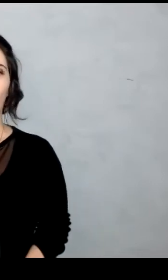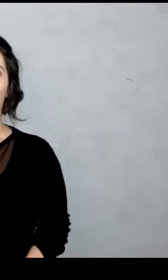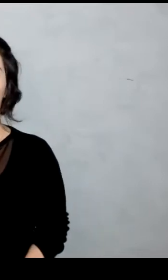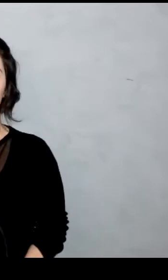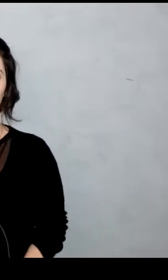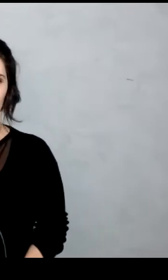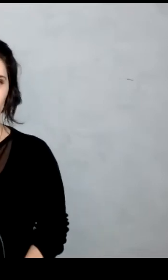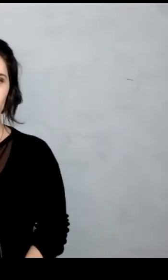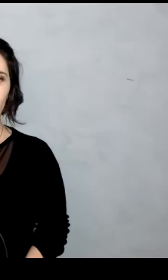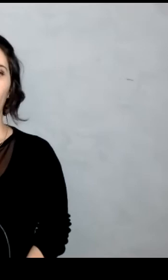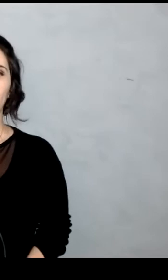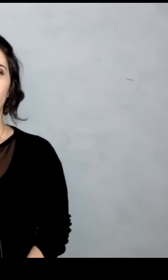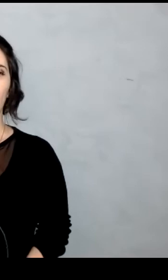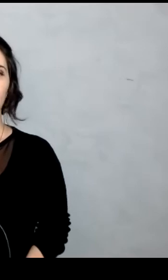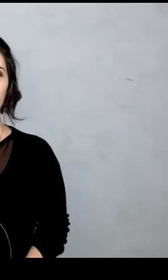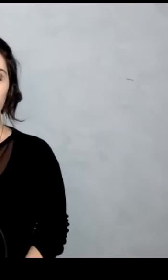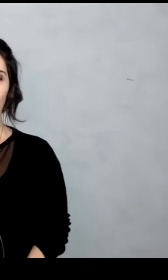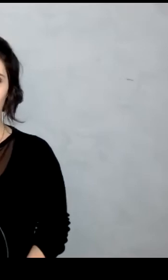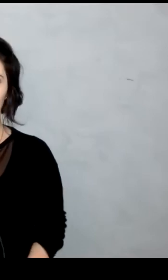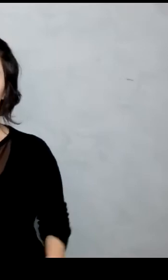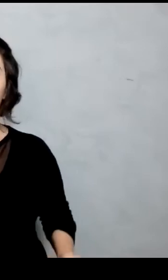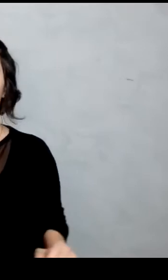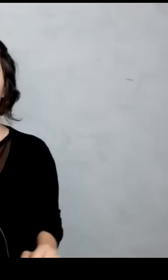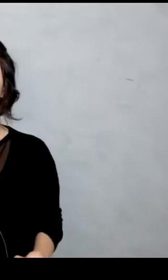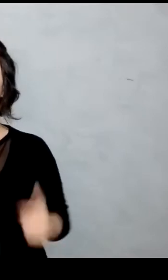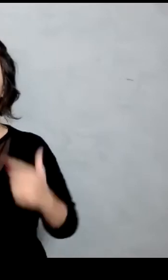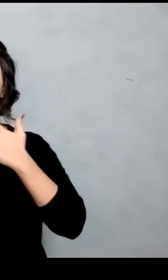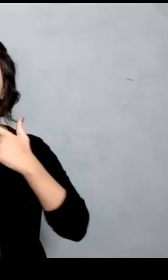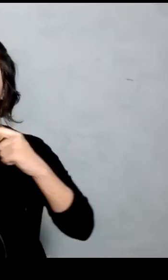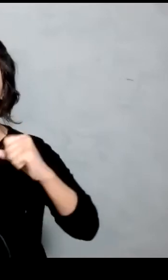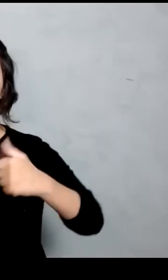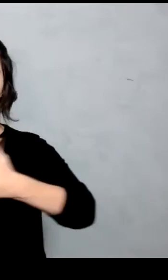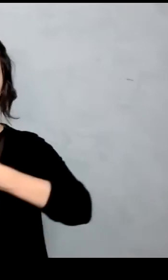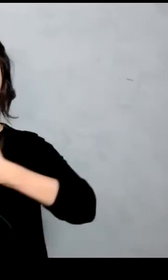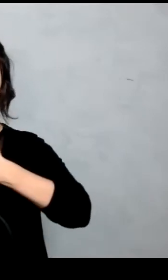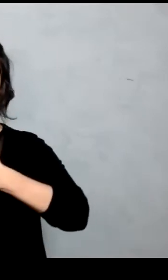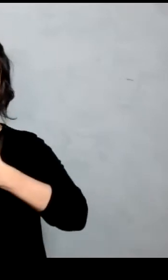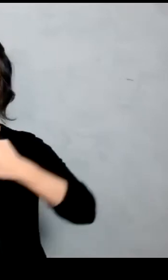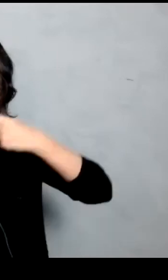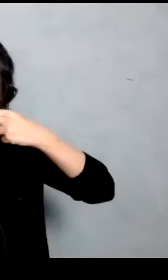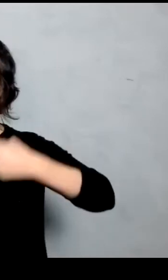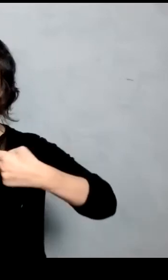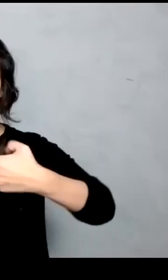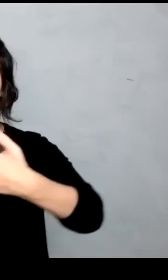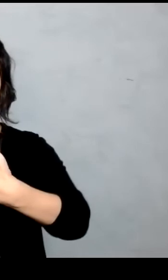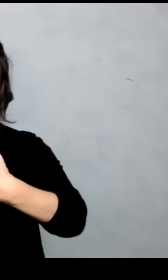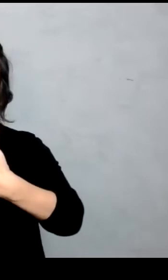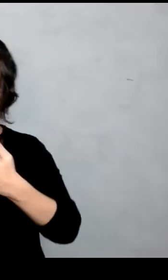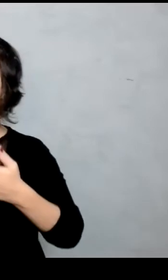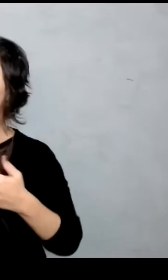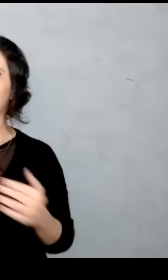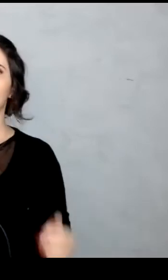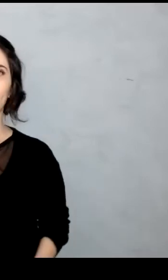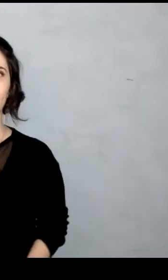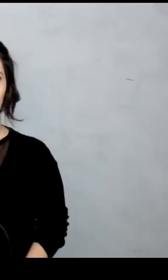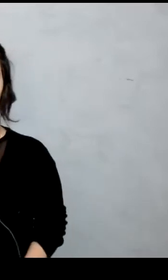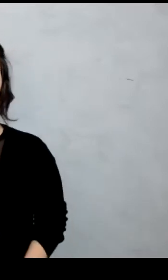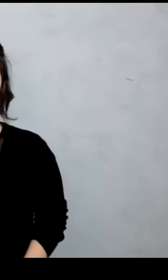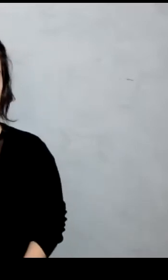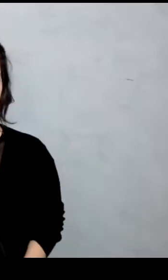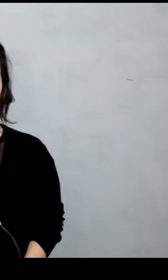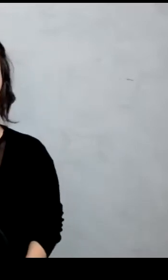Unicamp desde 1996, coordenador linguístico do Programa de Revitalização de Línguas Indígenas do